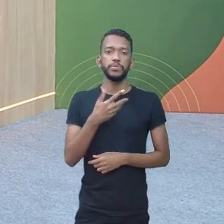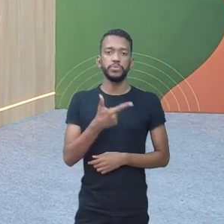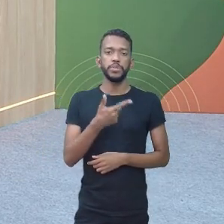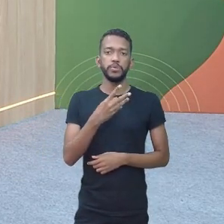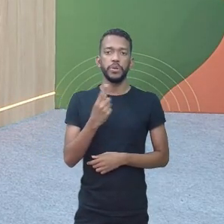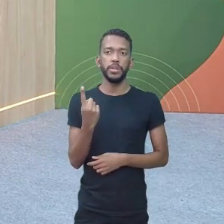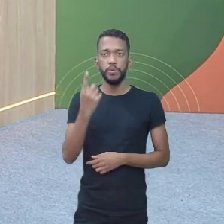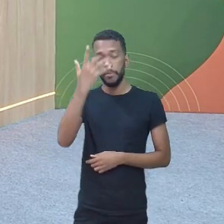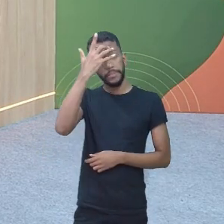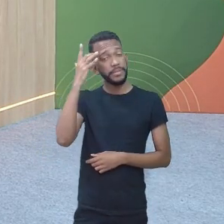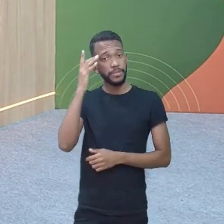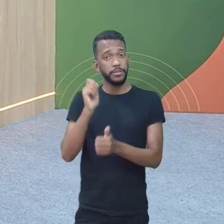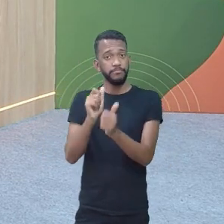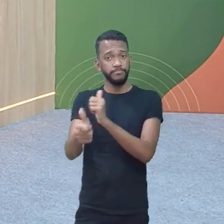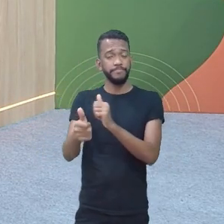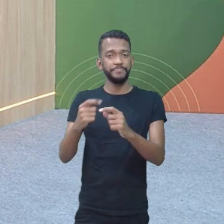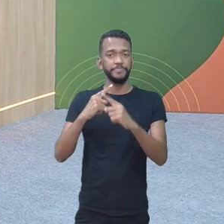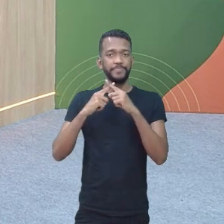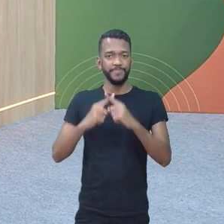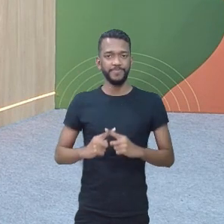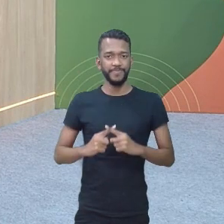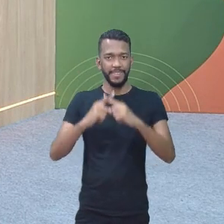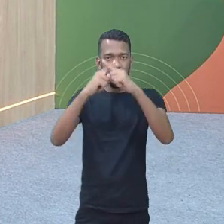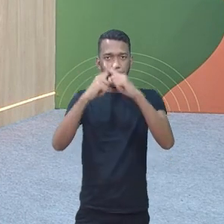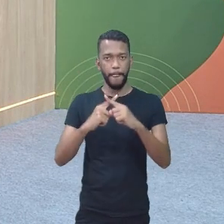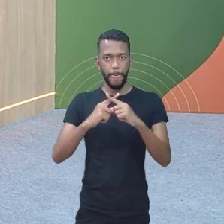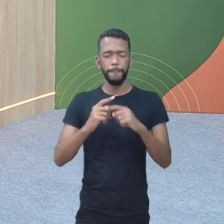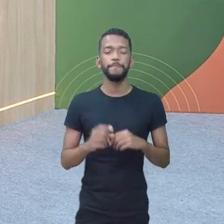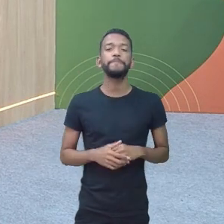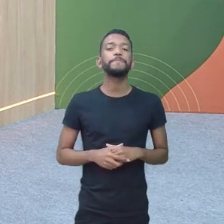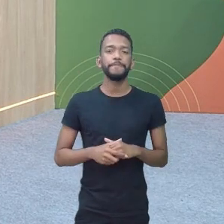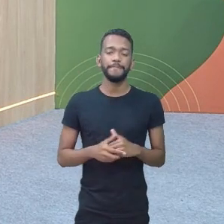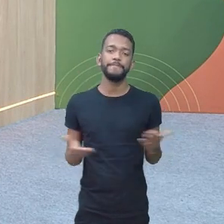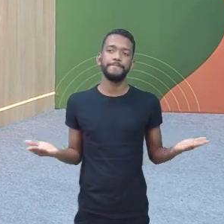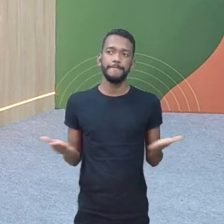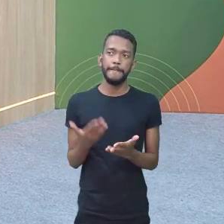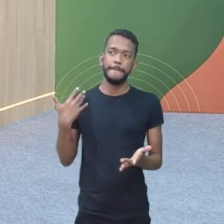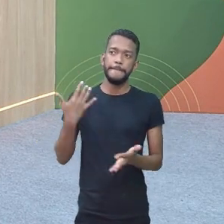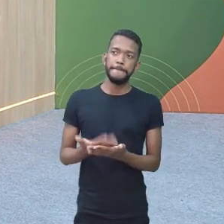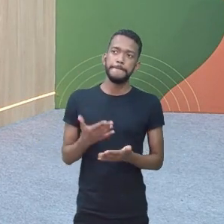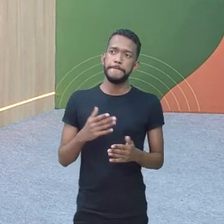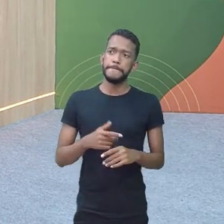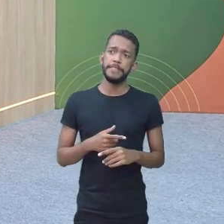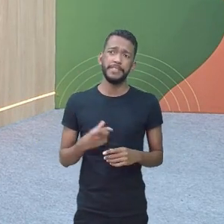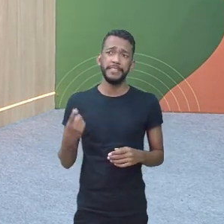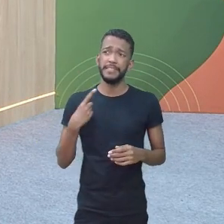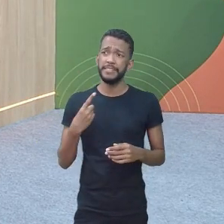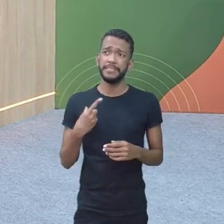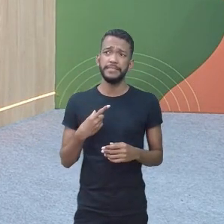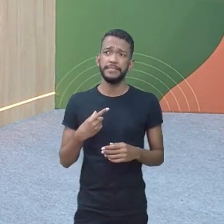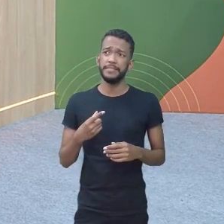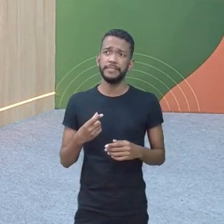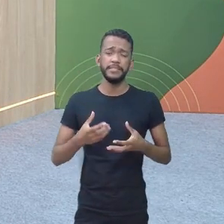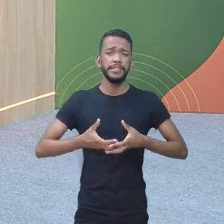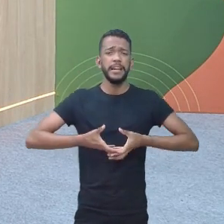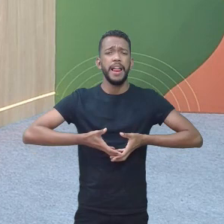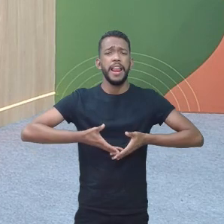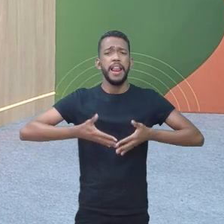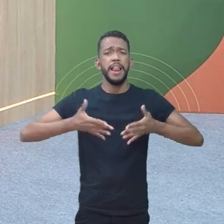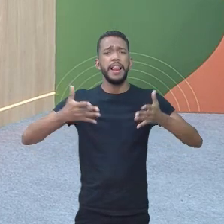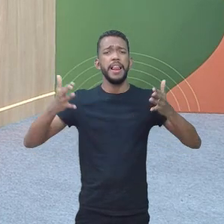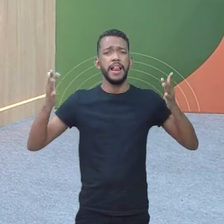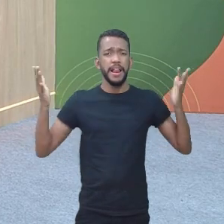241 atletas. Então, hoje em dia a gente já tem uma imensidão